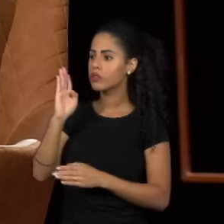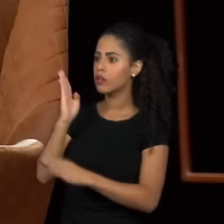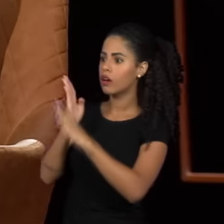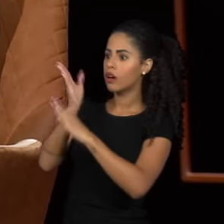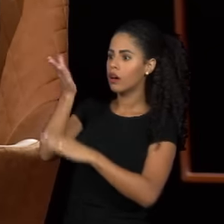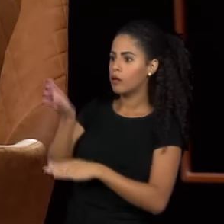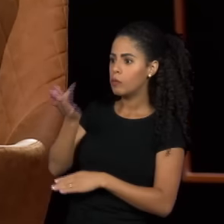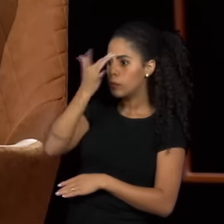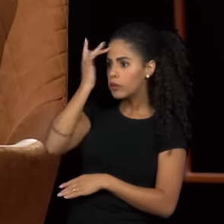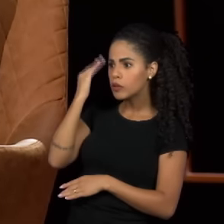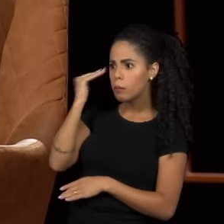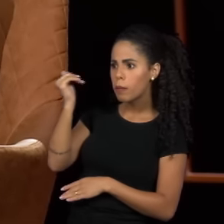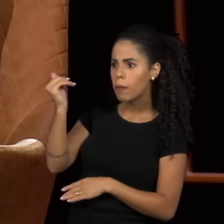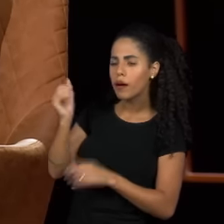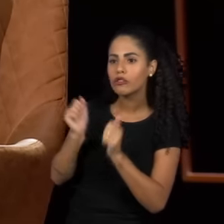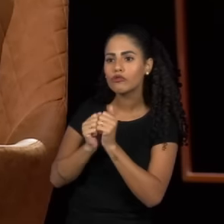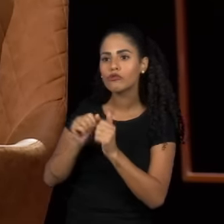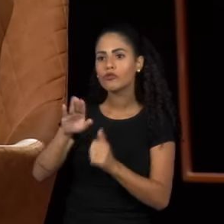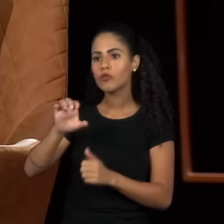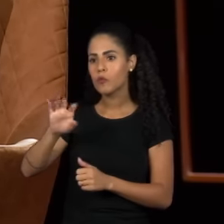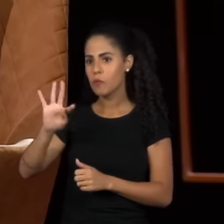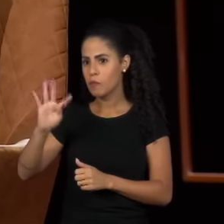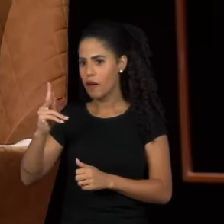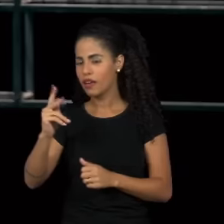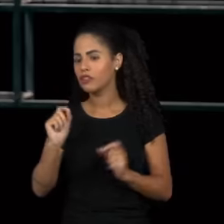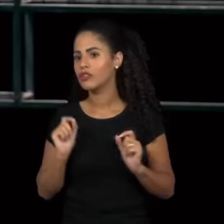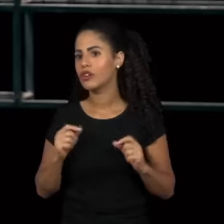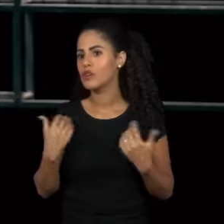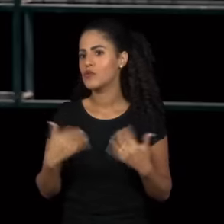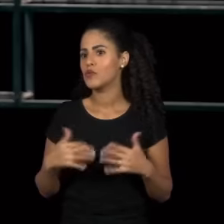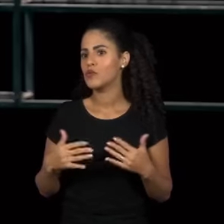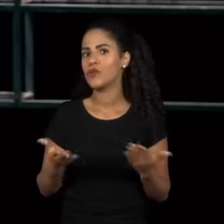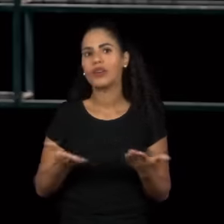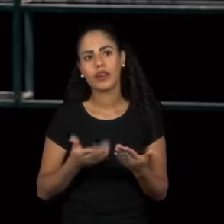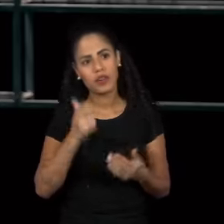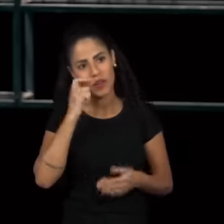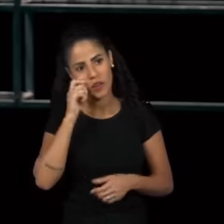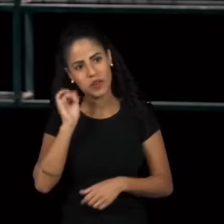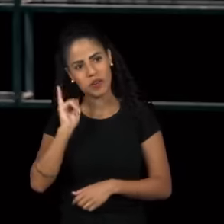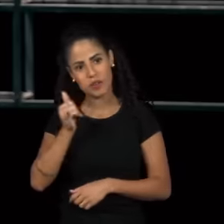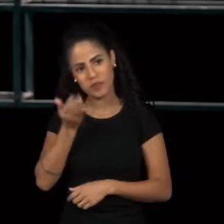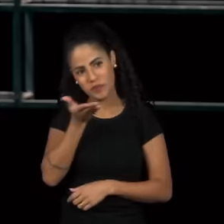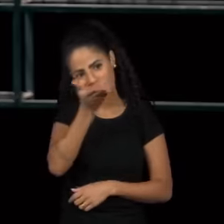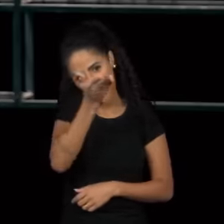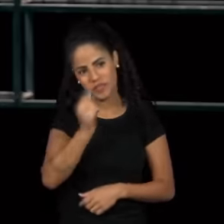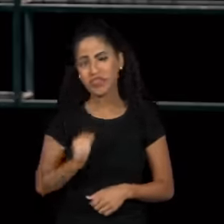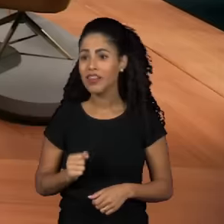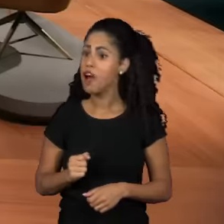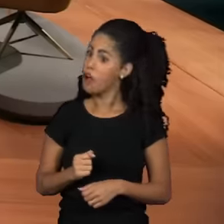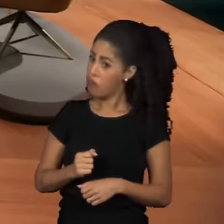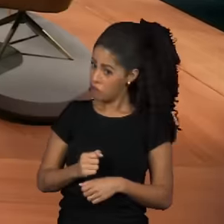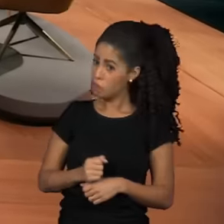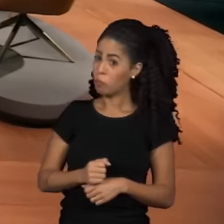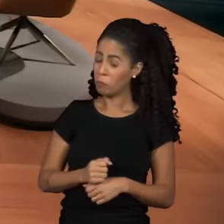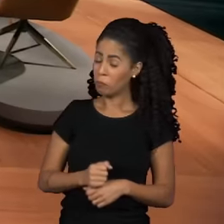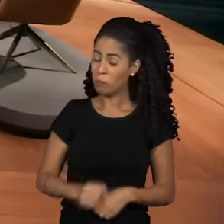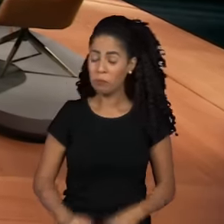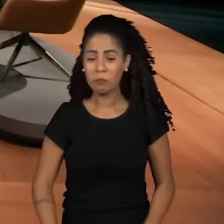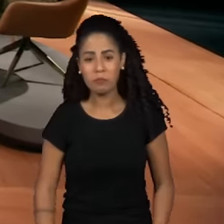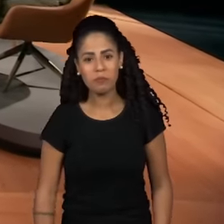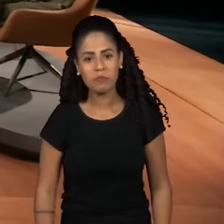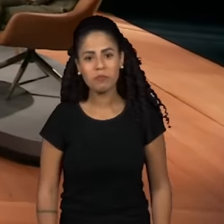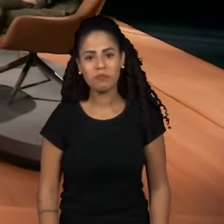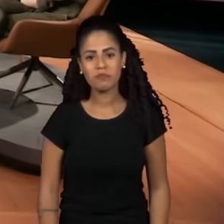Thomas e Beth Coelho. E aí, a gente dá de cara com uma mensagem dele para você. Olha!